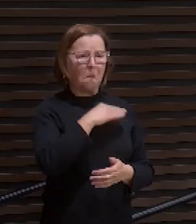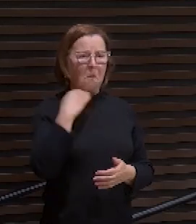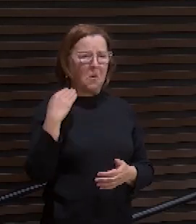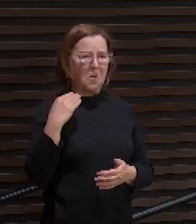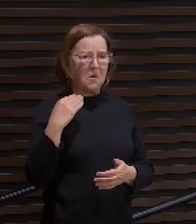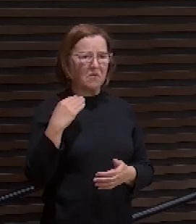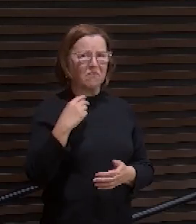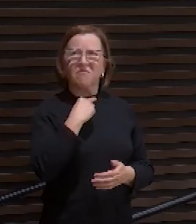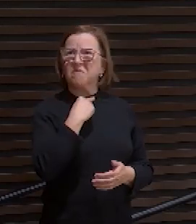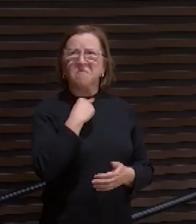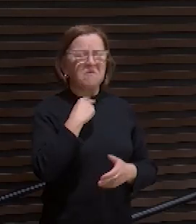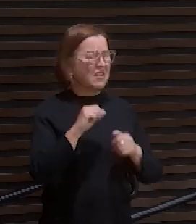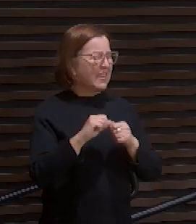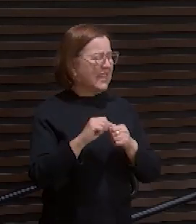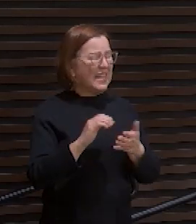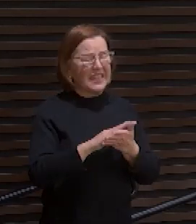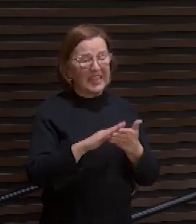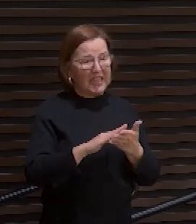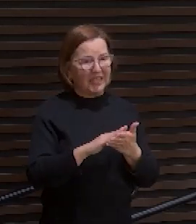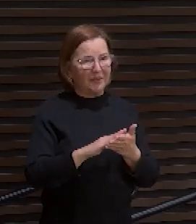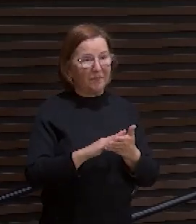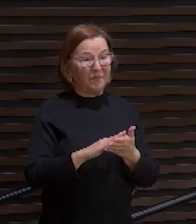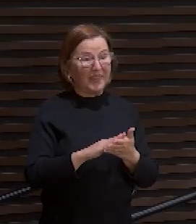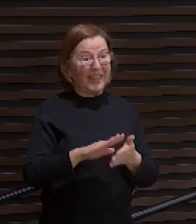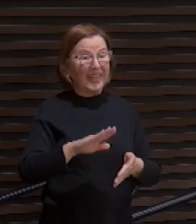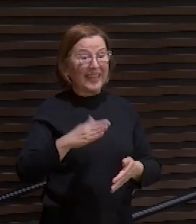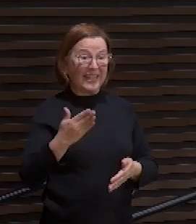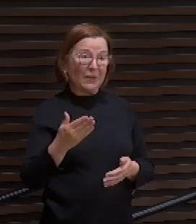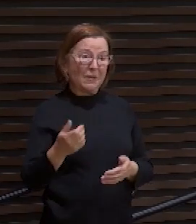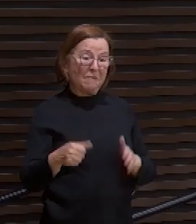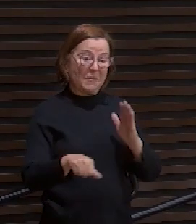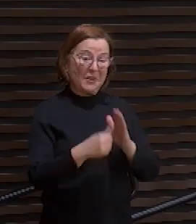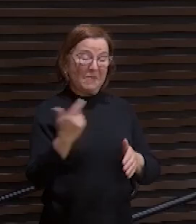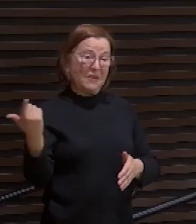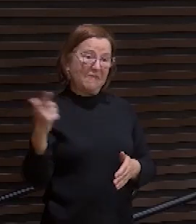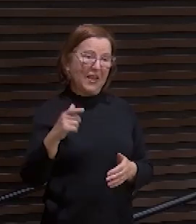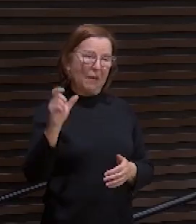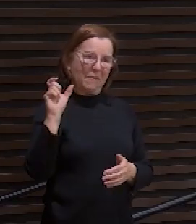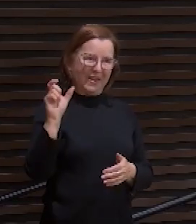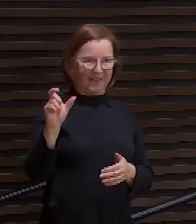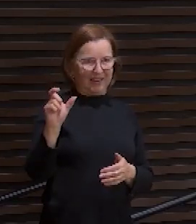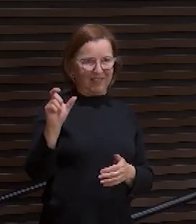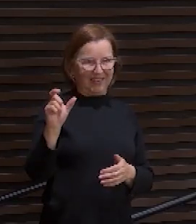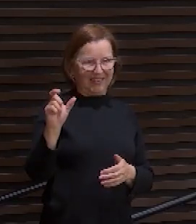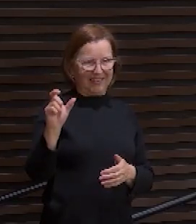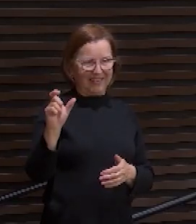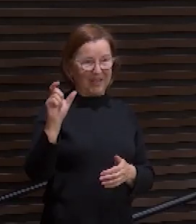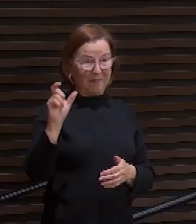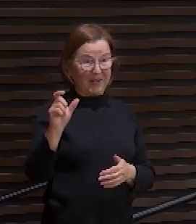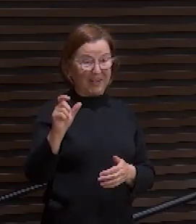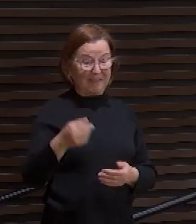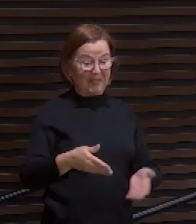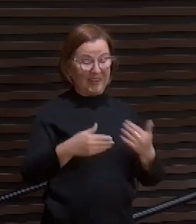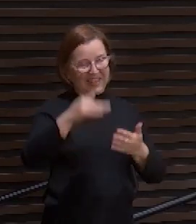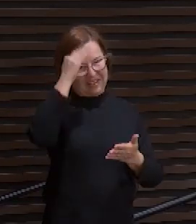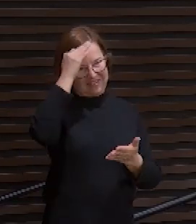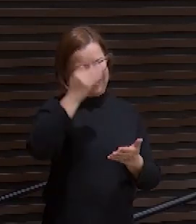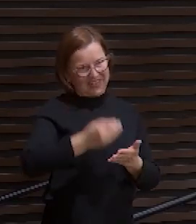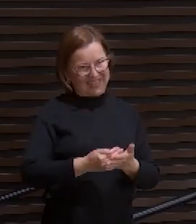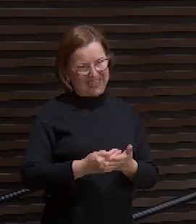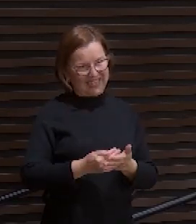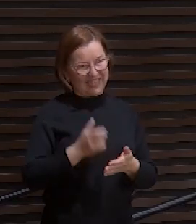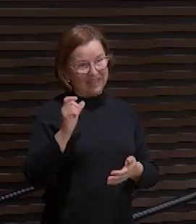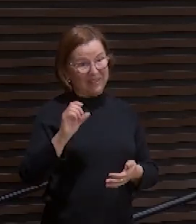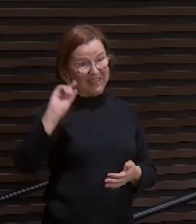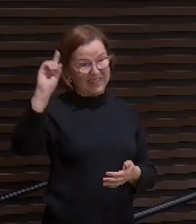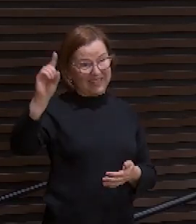fazer? Então vem primeiro a palavra. A palavra nos gera fé. A